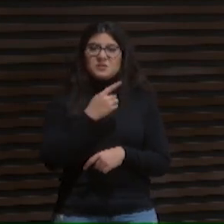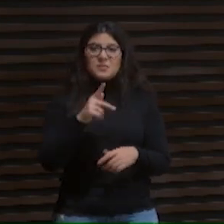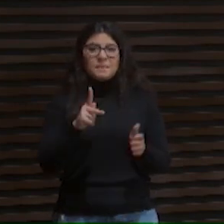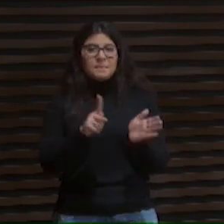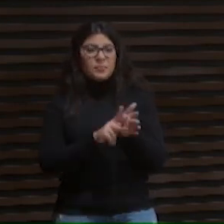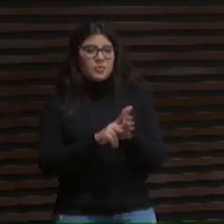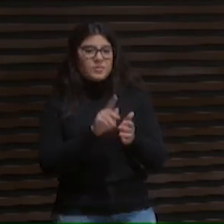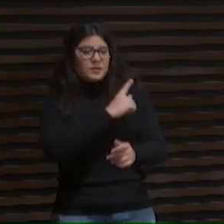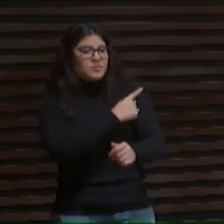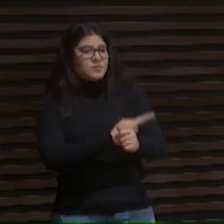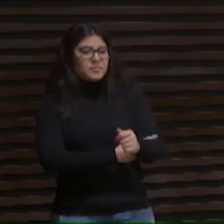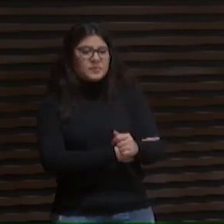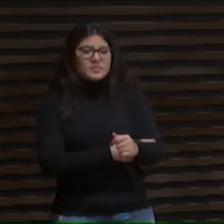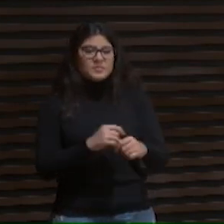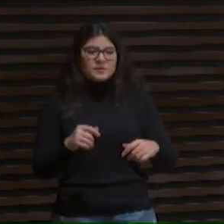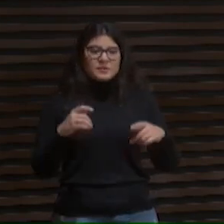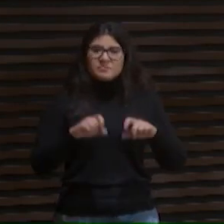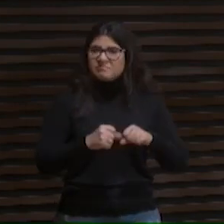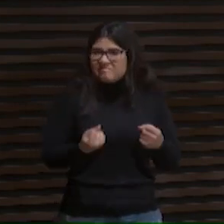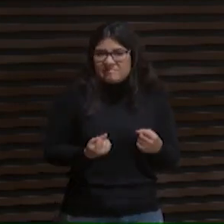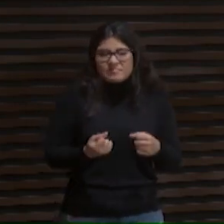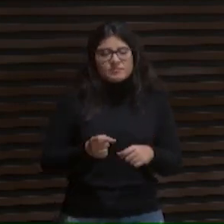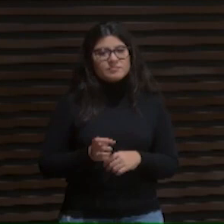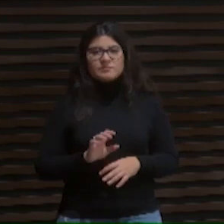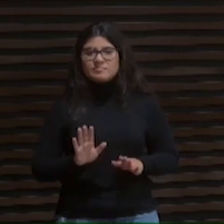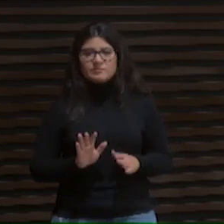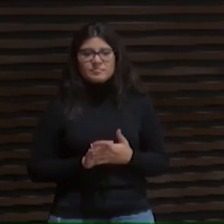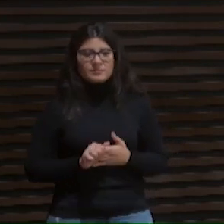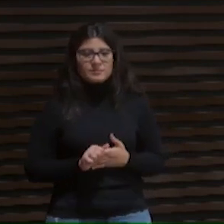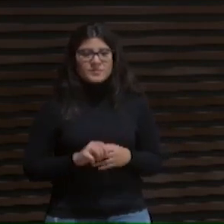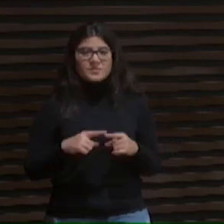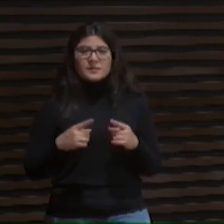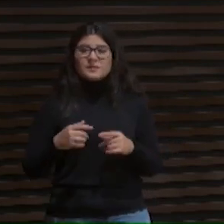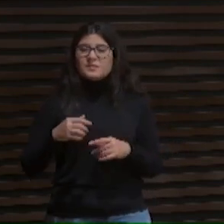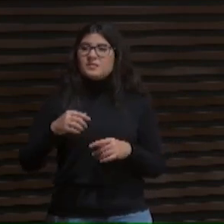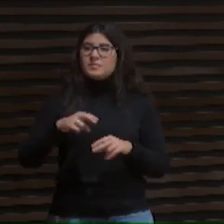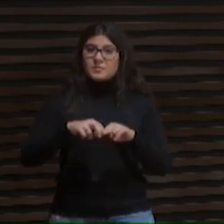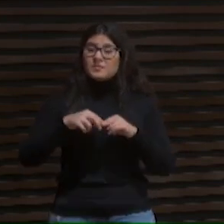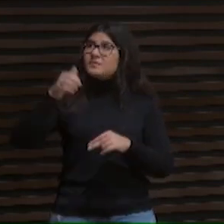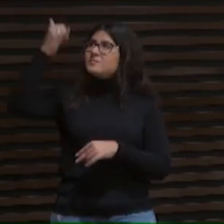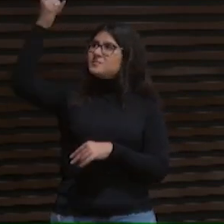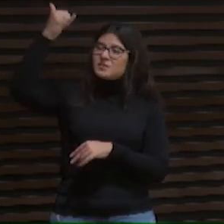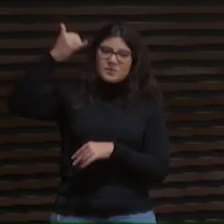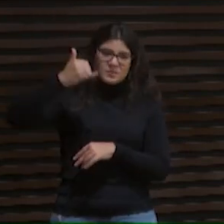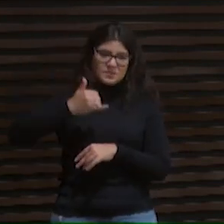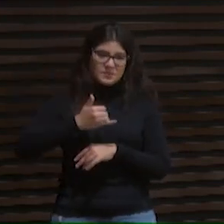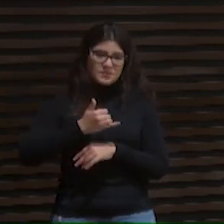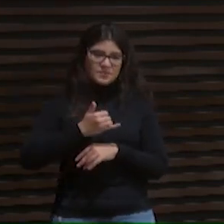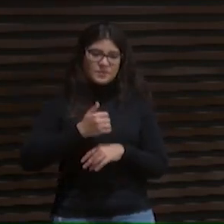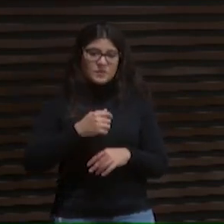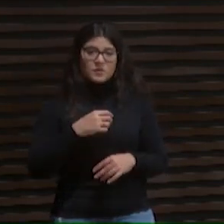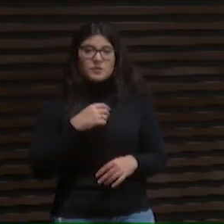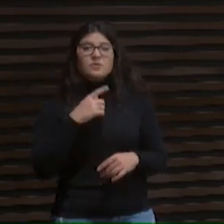porque é Ele quem veio. É do céu para baixo as coisas. A vontade é feita aqui como